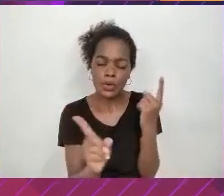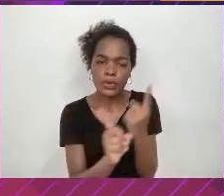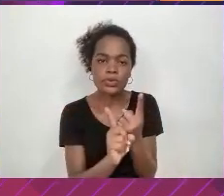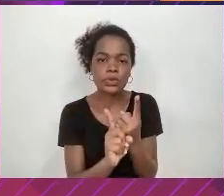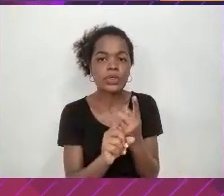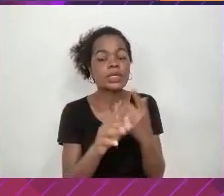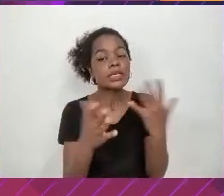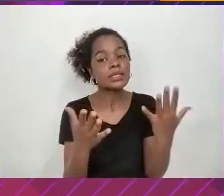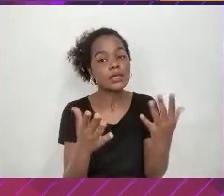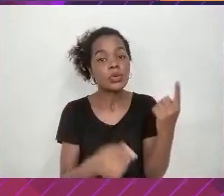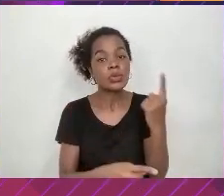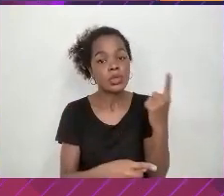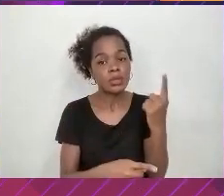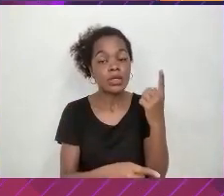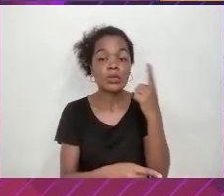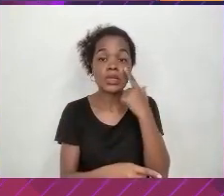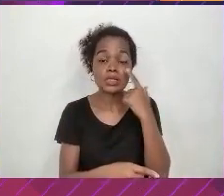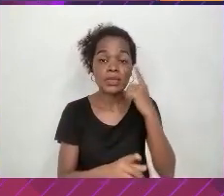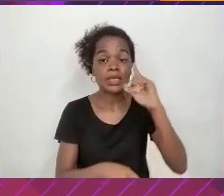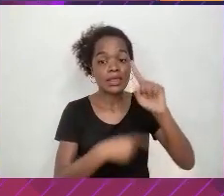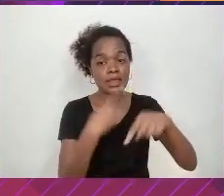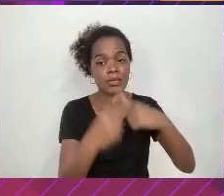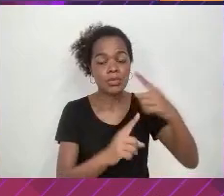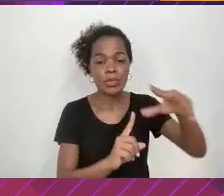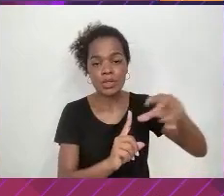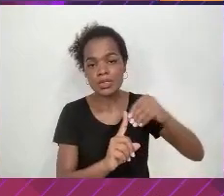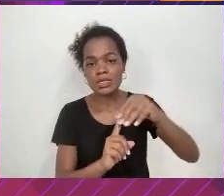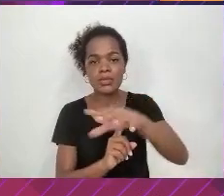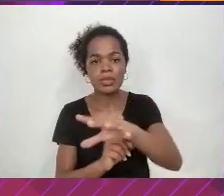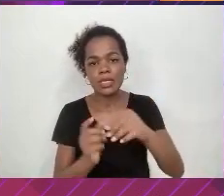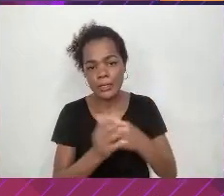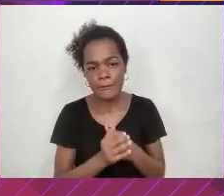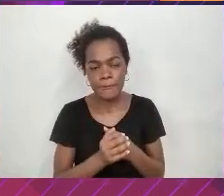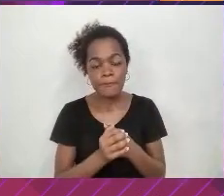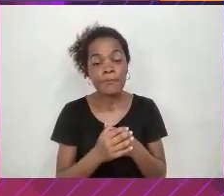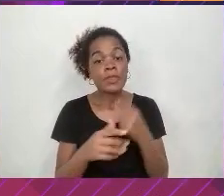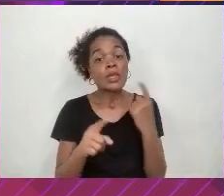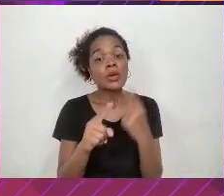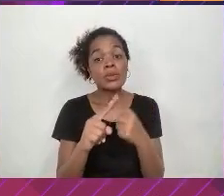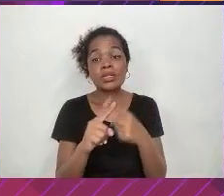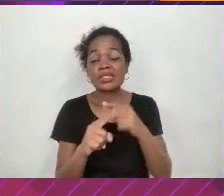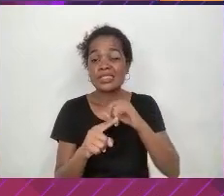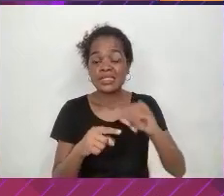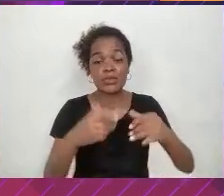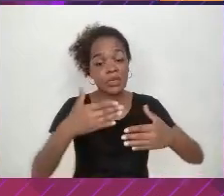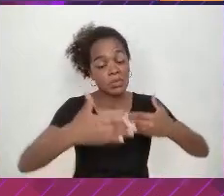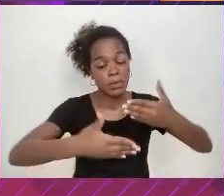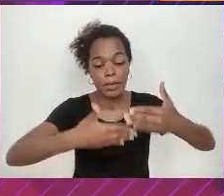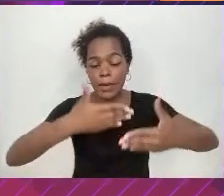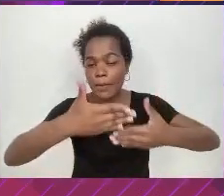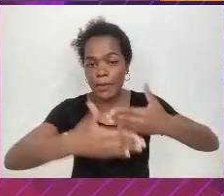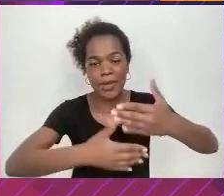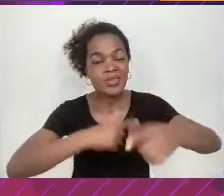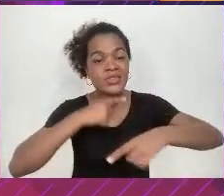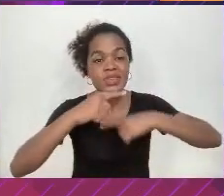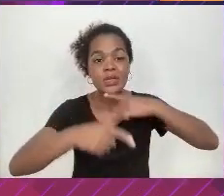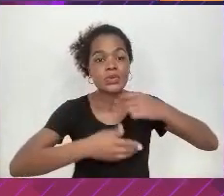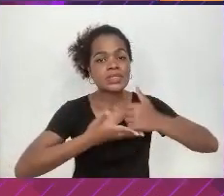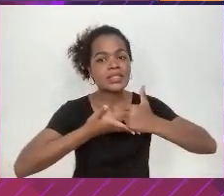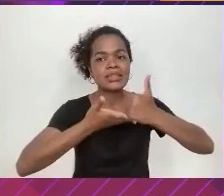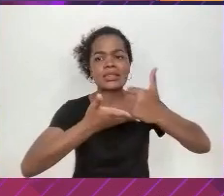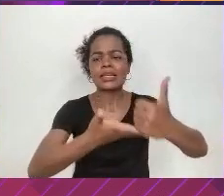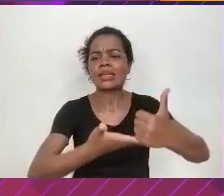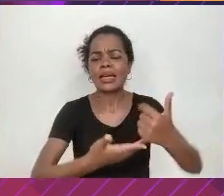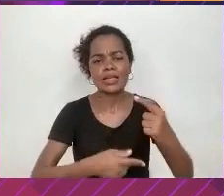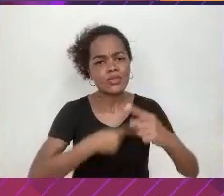ir para a nossa API. E aí sim ver os bugs da nossa API, porque senão vai virar uma bola de neve ali, a gente não vai conseguir entregar, não vai conseguir passar